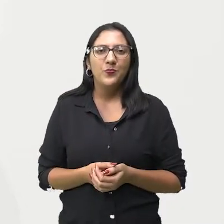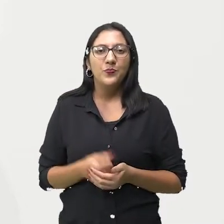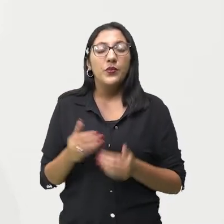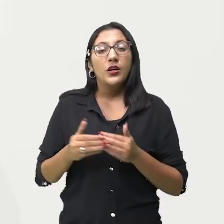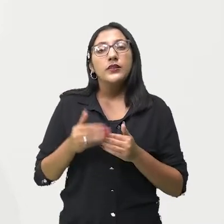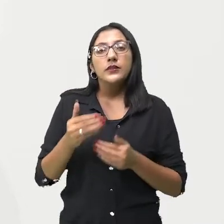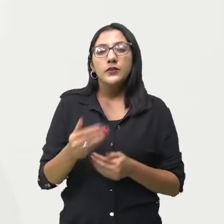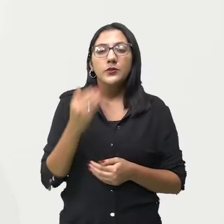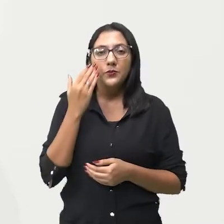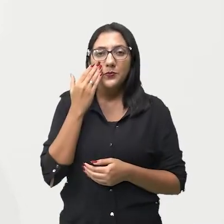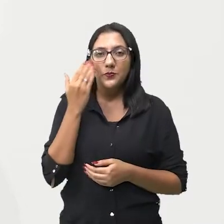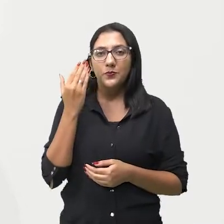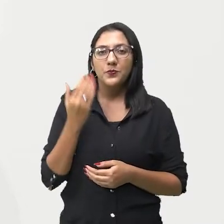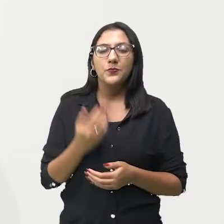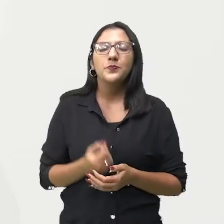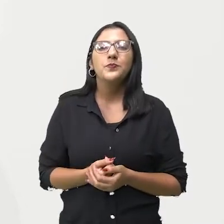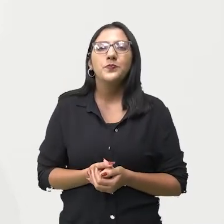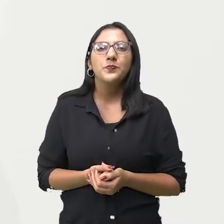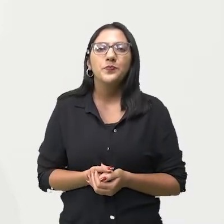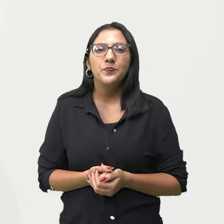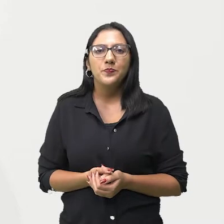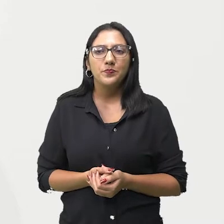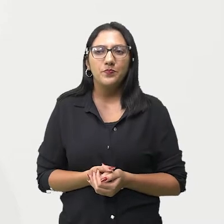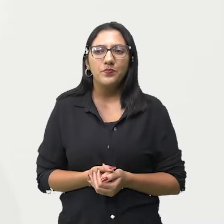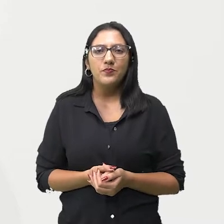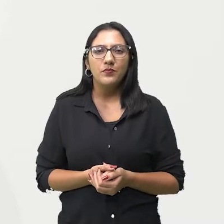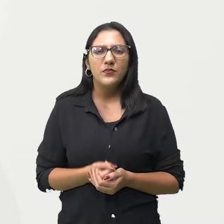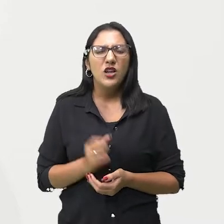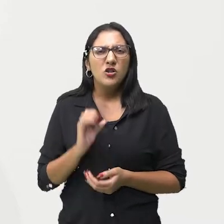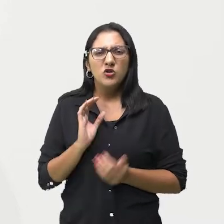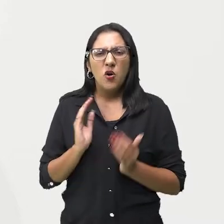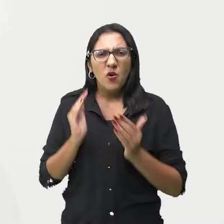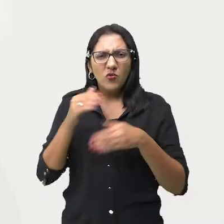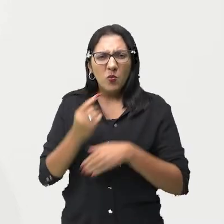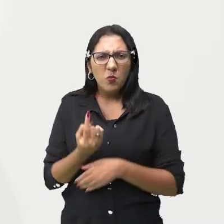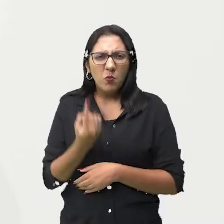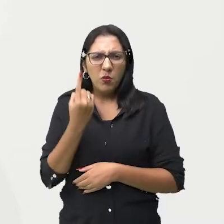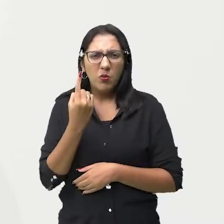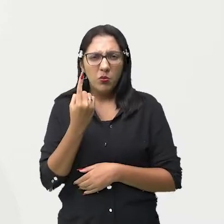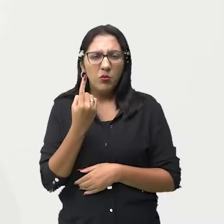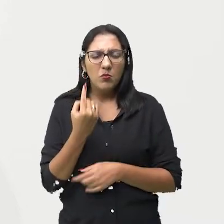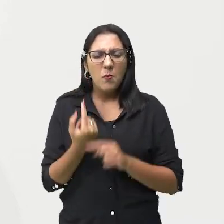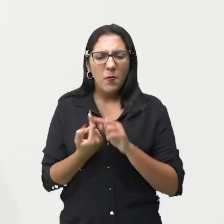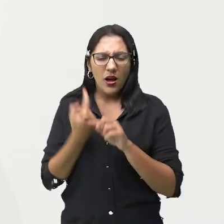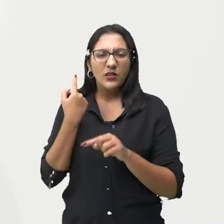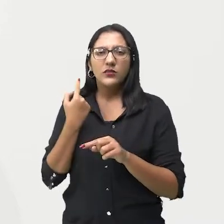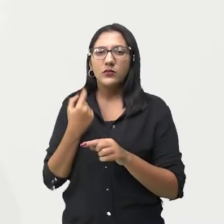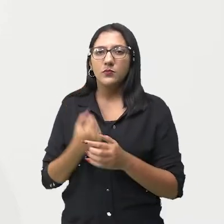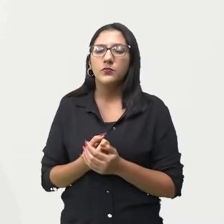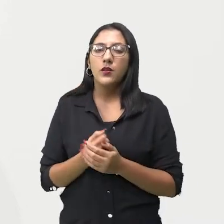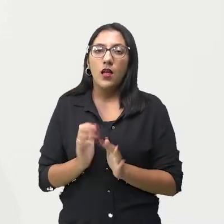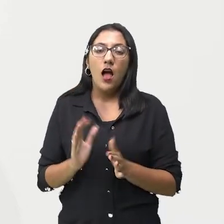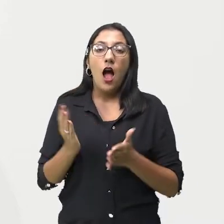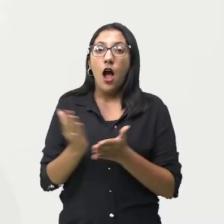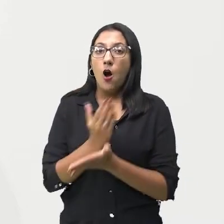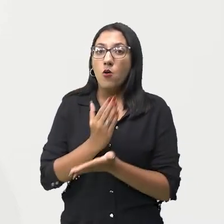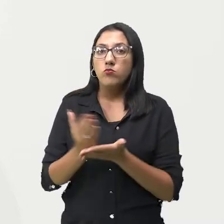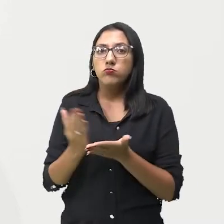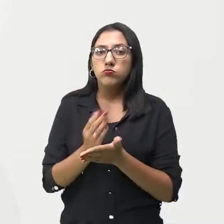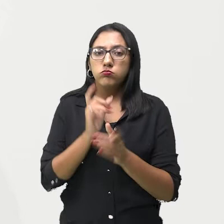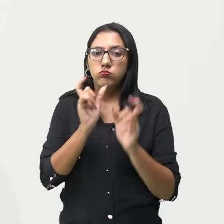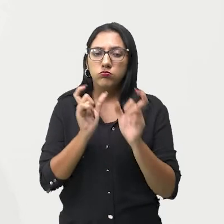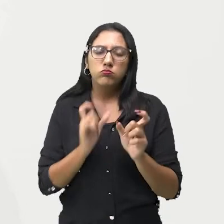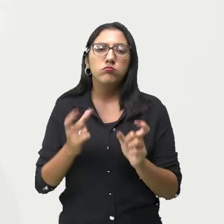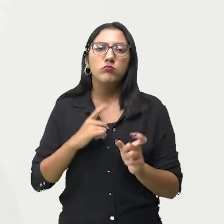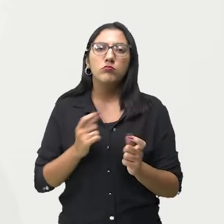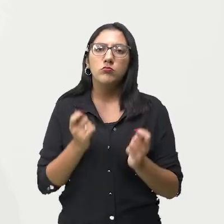Seguindo adiante, não fica só no pretérito perfeito. há alguns momentos em que